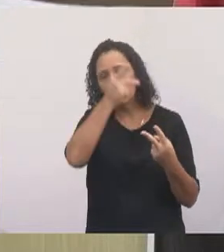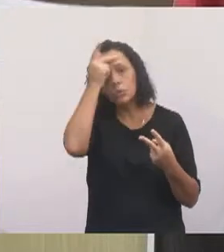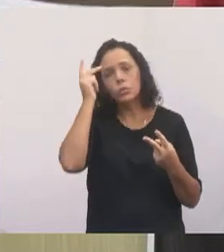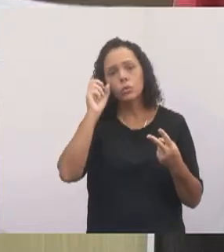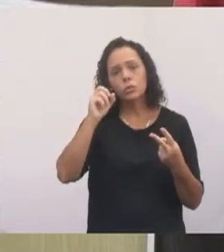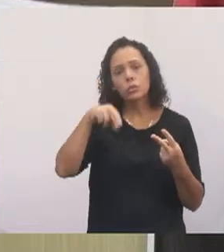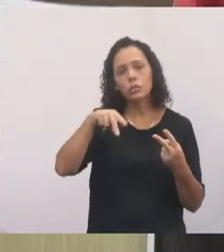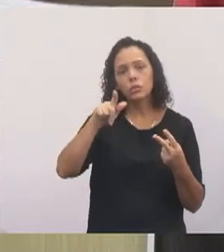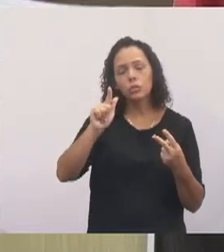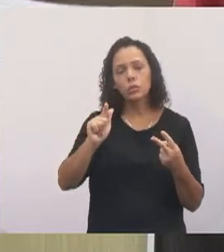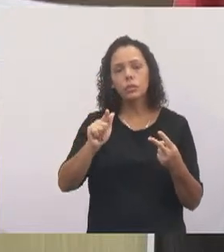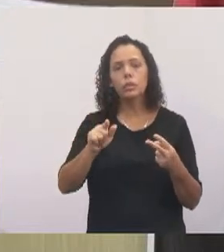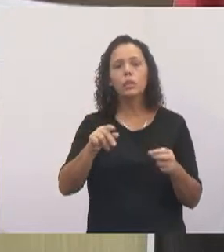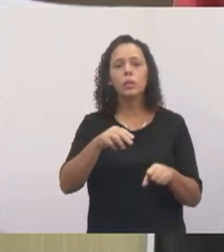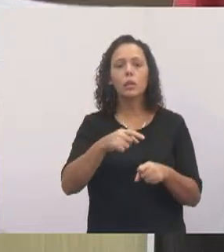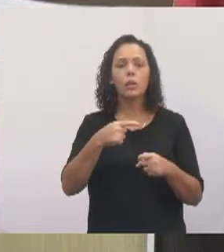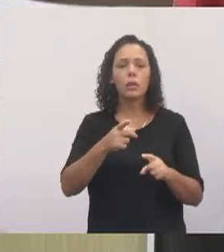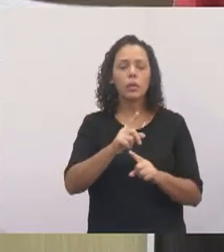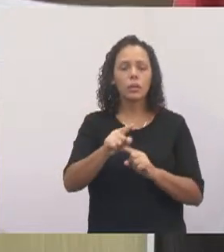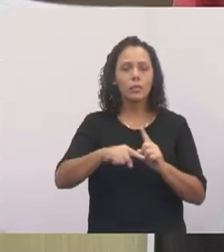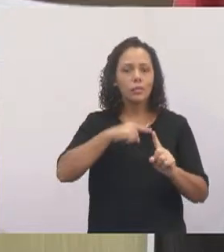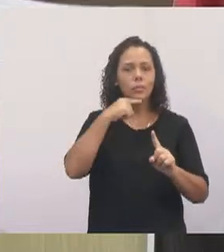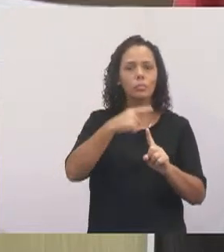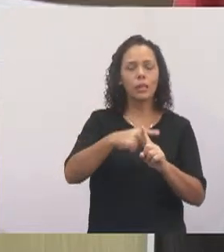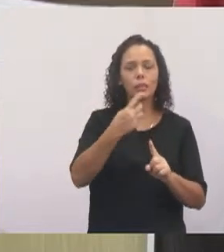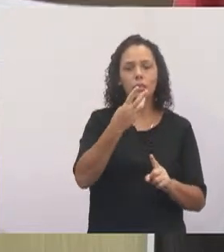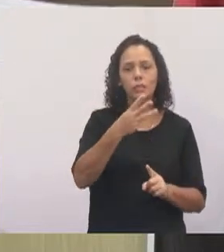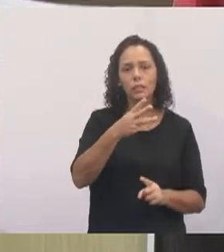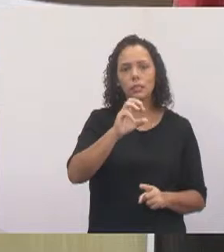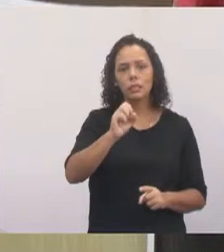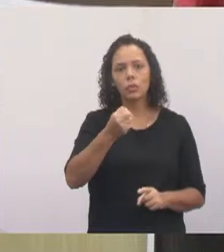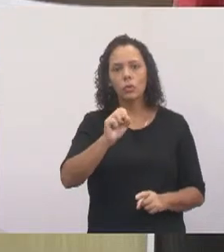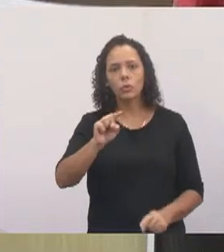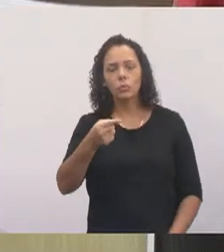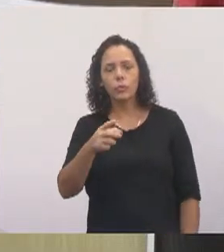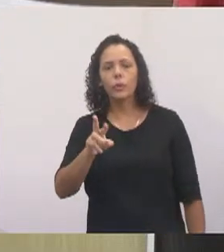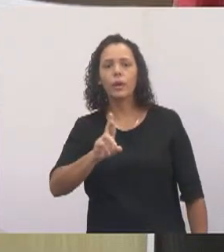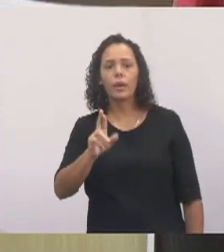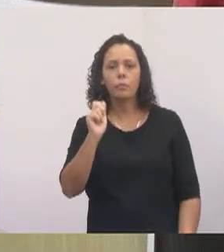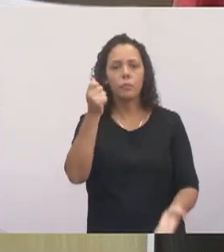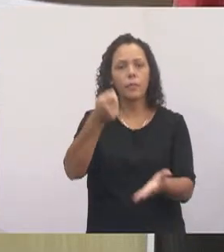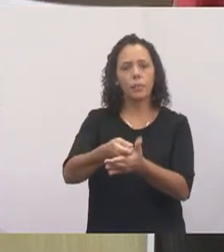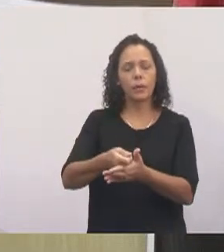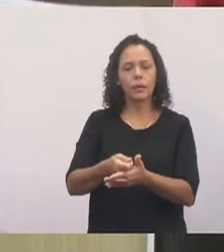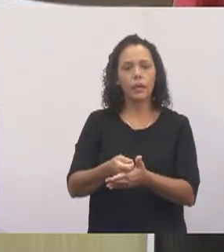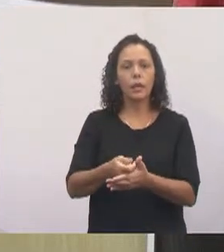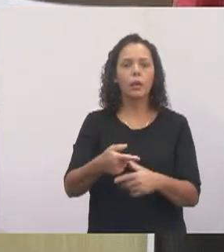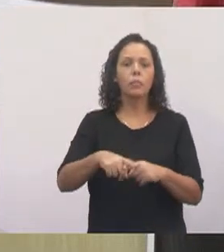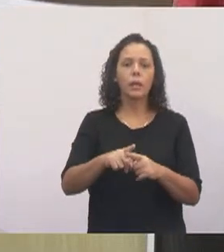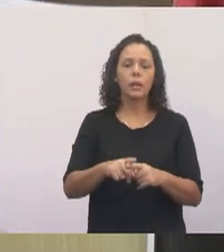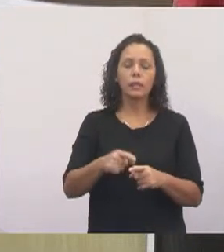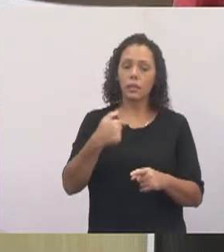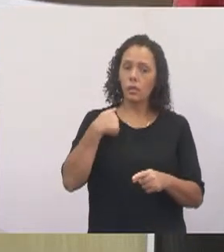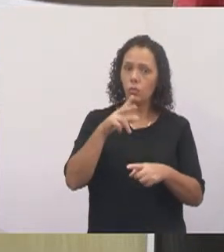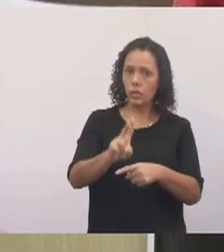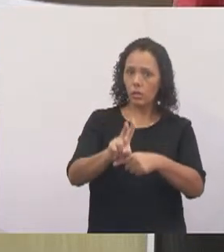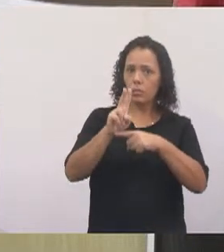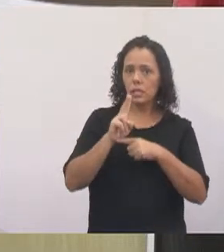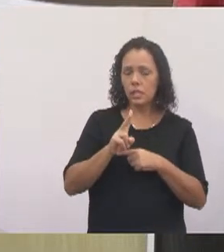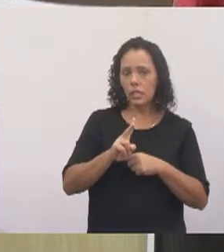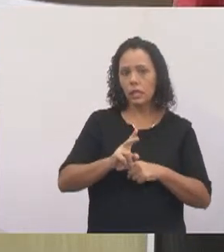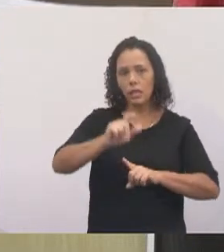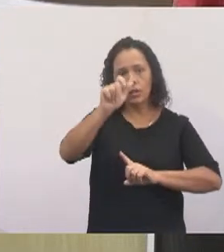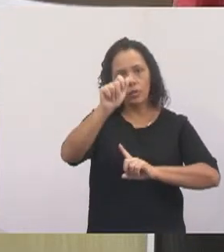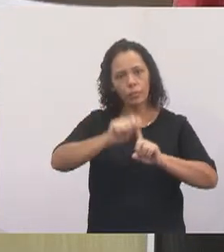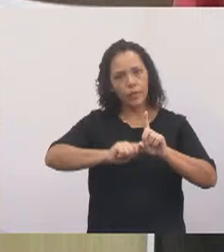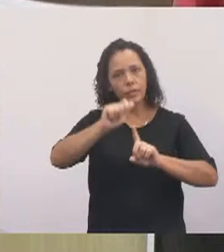pagar, né? E mais R$38 mil agora que a gente está conseguindo pagar. Mas assim, R$20 mil do meu bolso que já foi. E todo mês eu dou em torno de